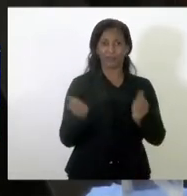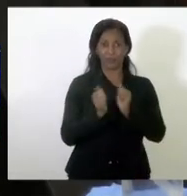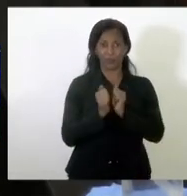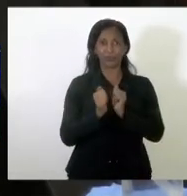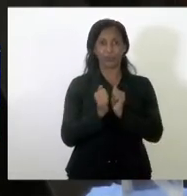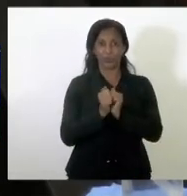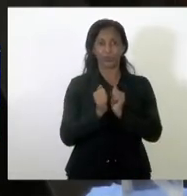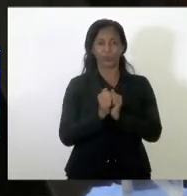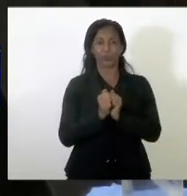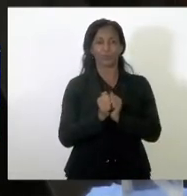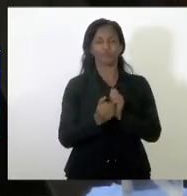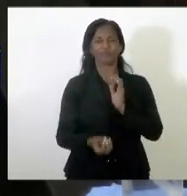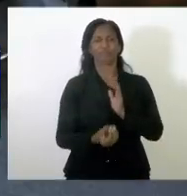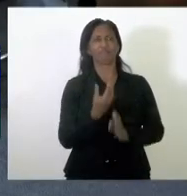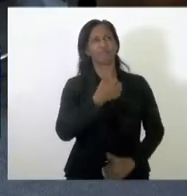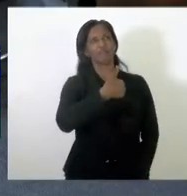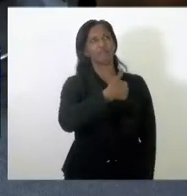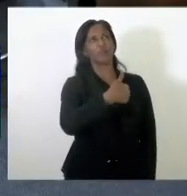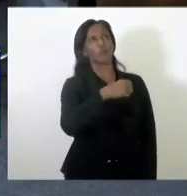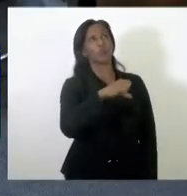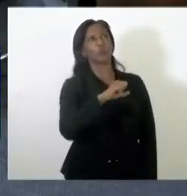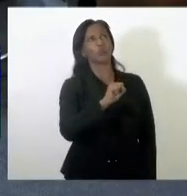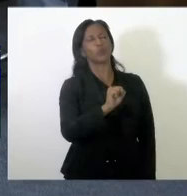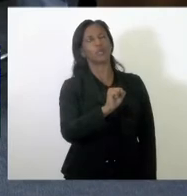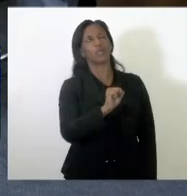fundado, portanto, em